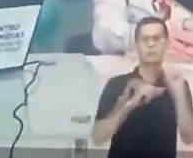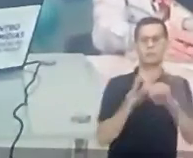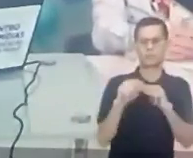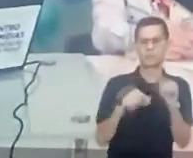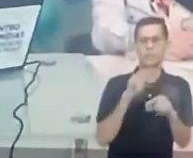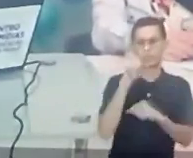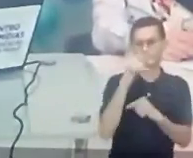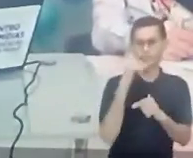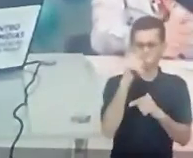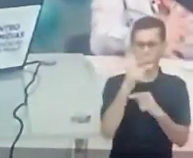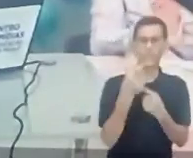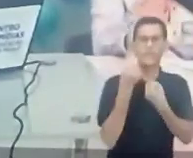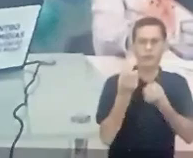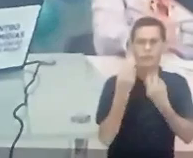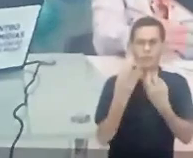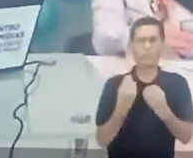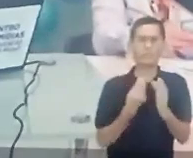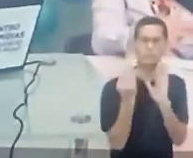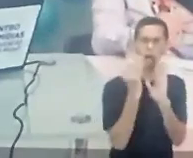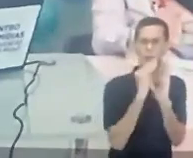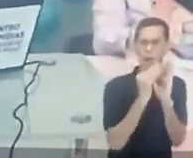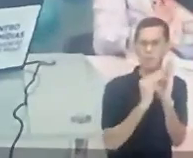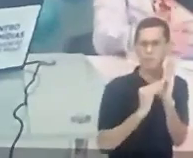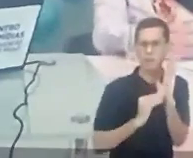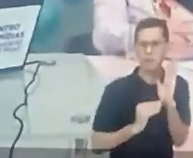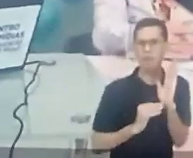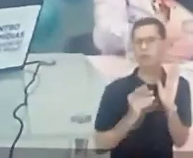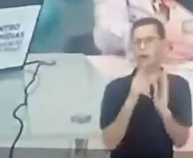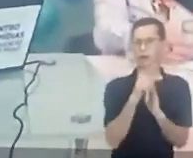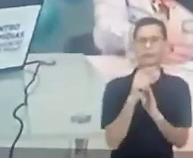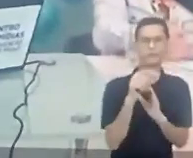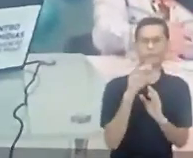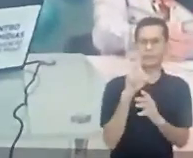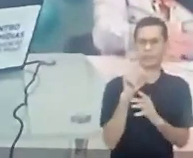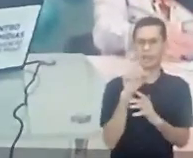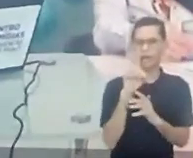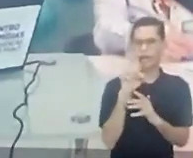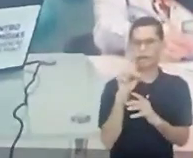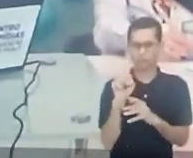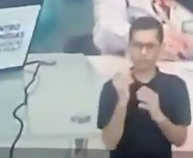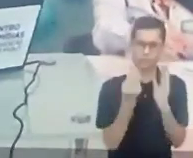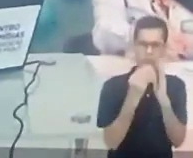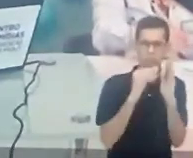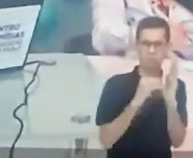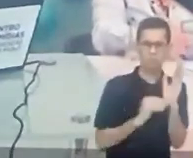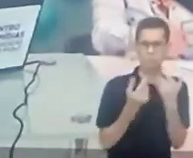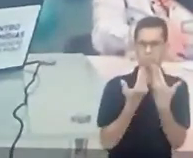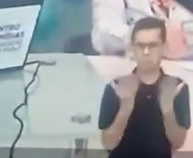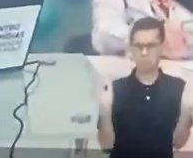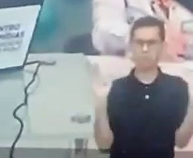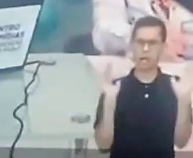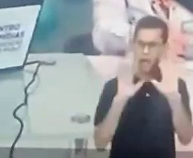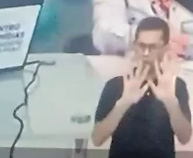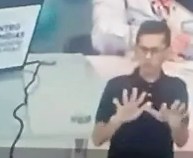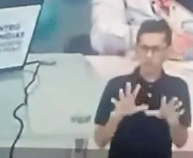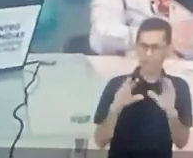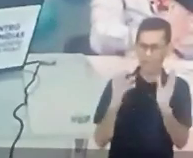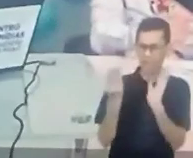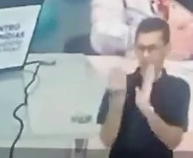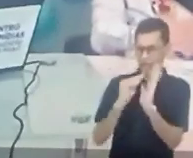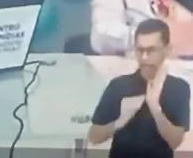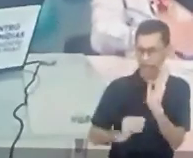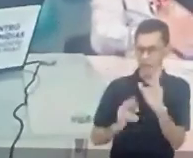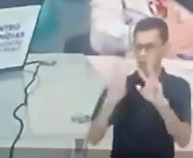ele confirmou ali, de, sei lá, se acumula, esses dados, mas dados que tratam de